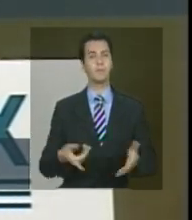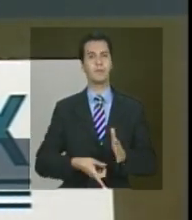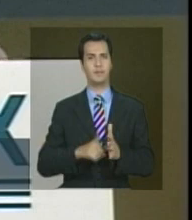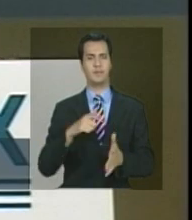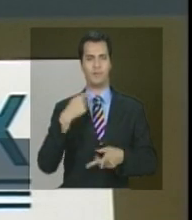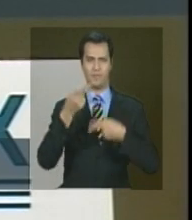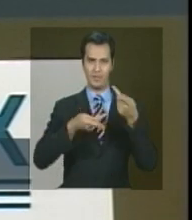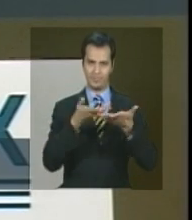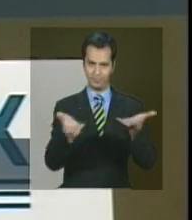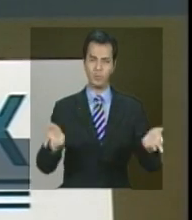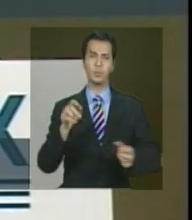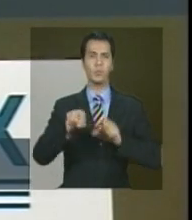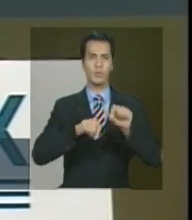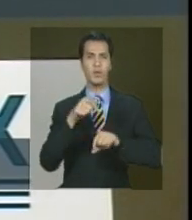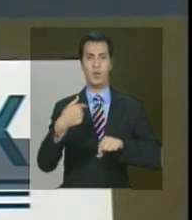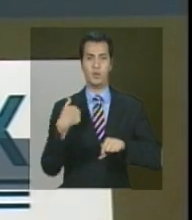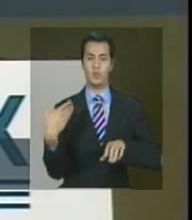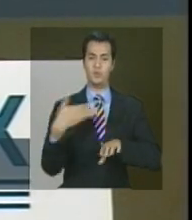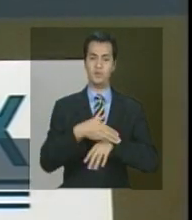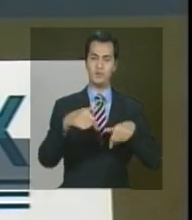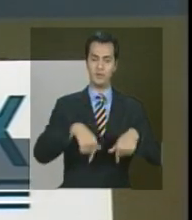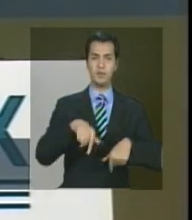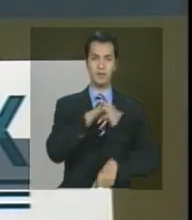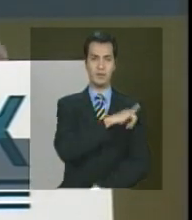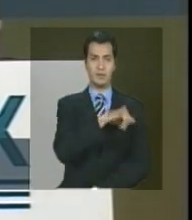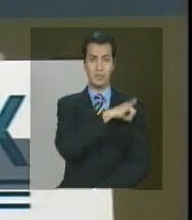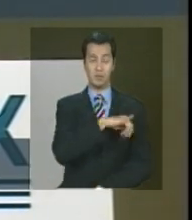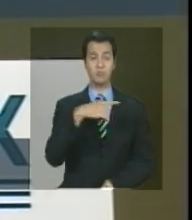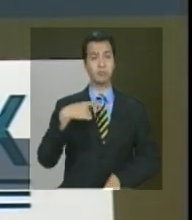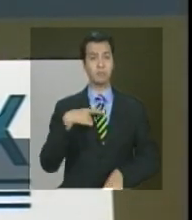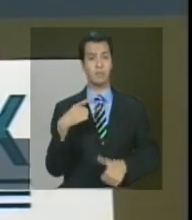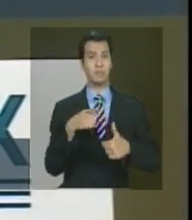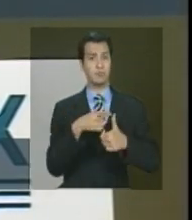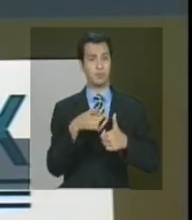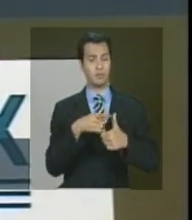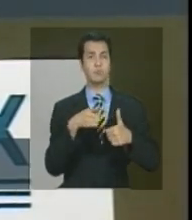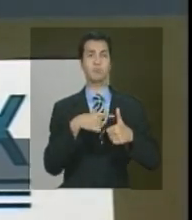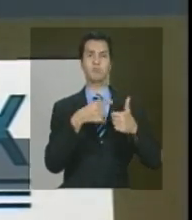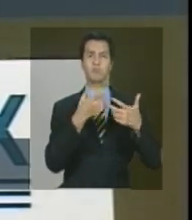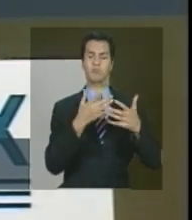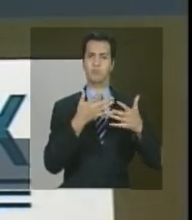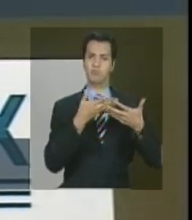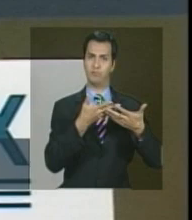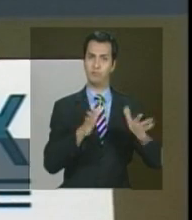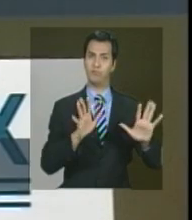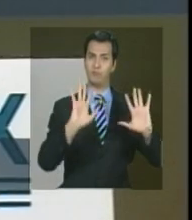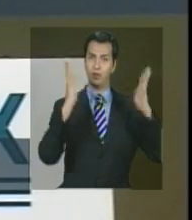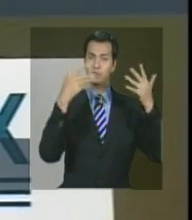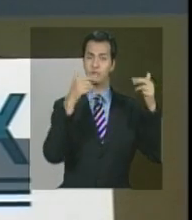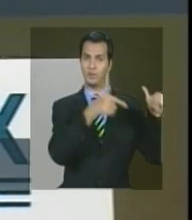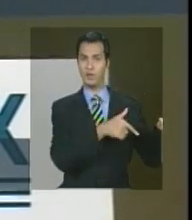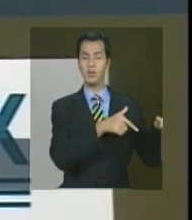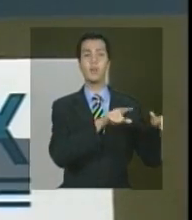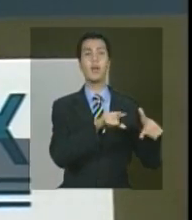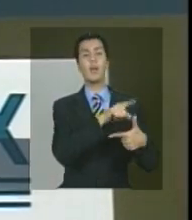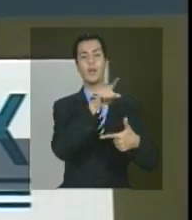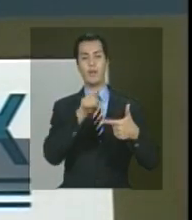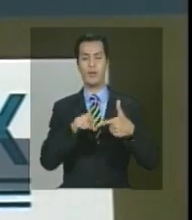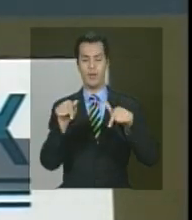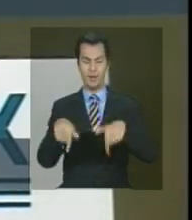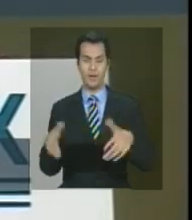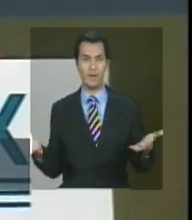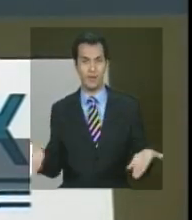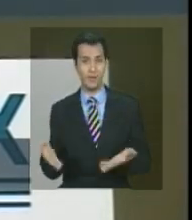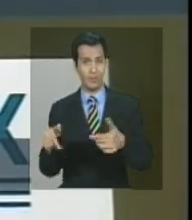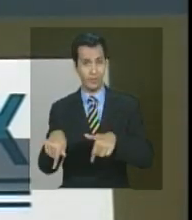momentos especiais aqui numa agenda no Rio de Janeiro. Vou começar por agora. Eu acredito que